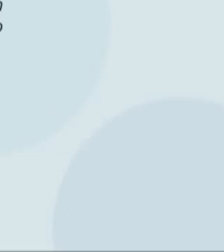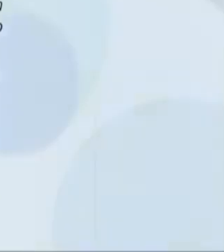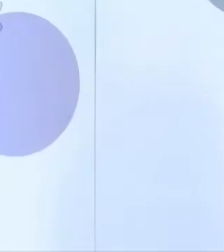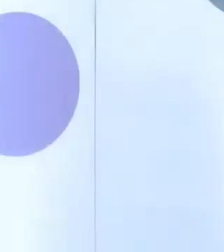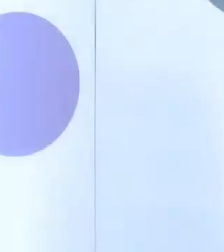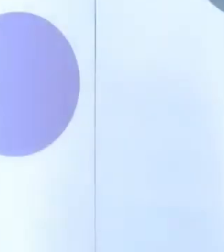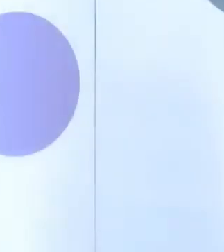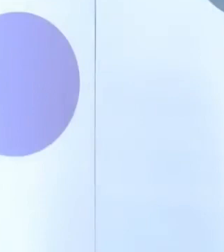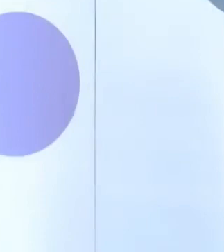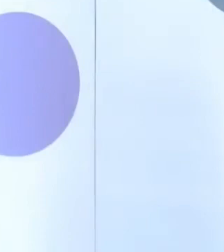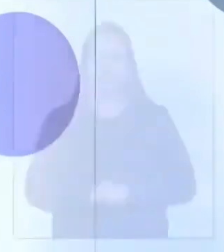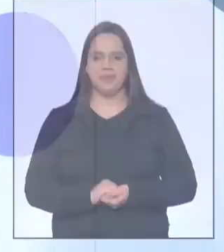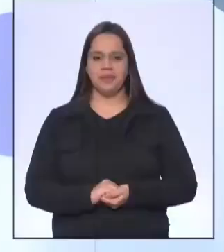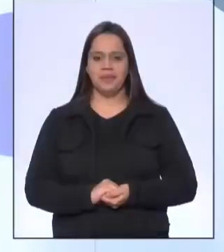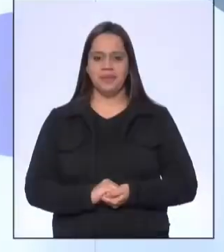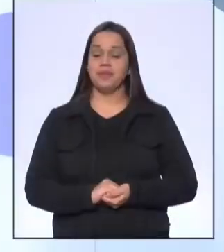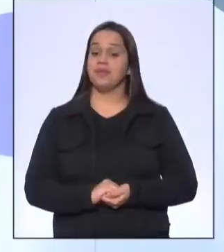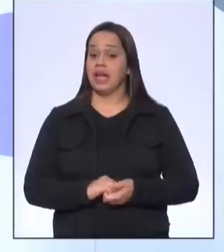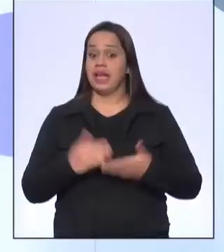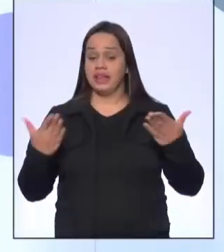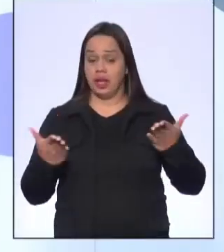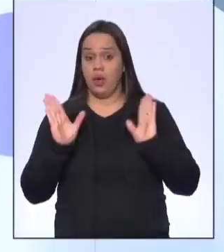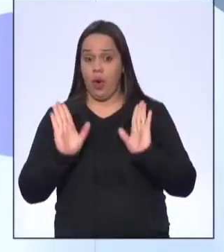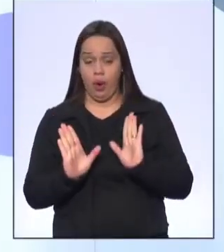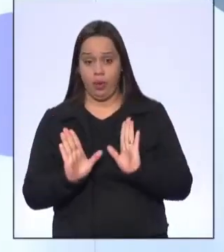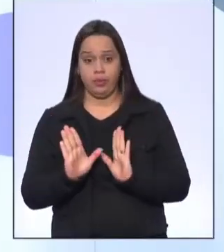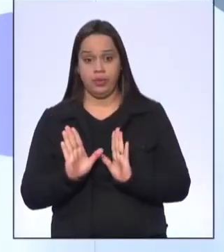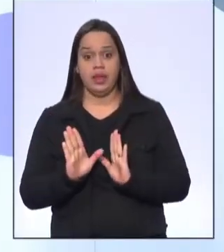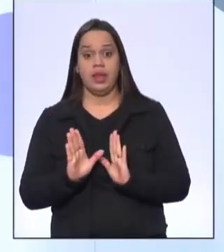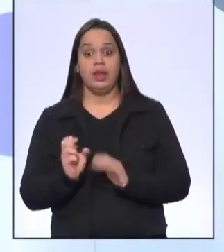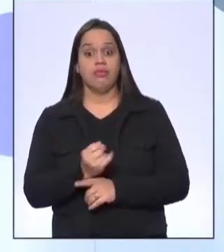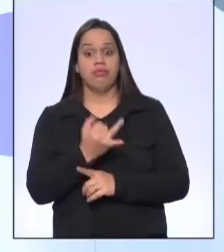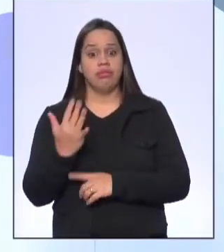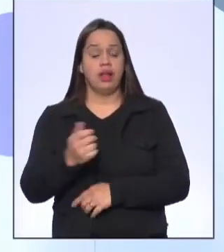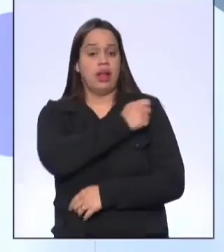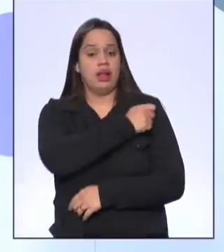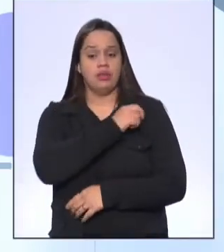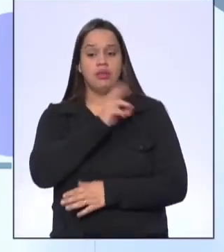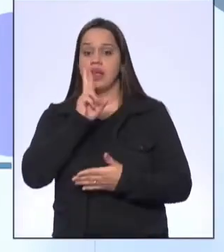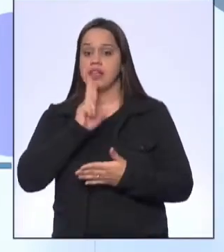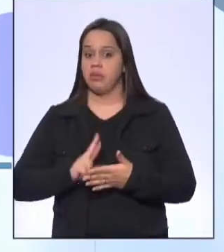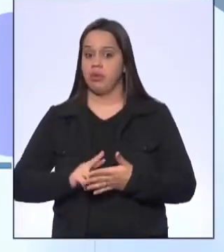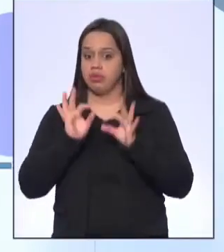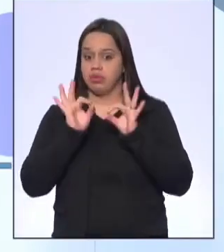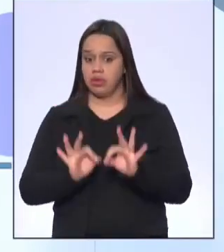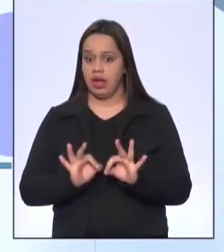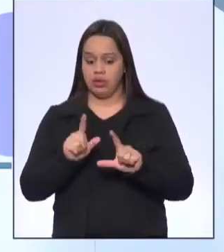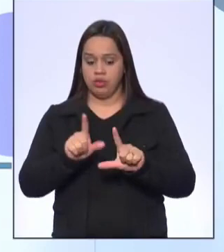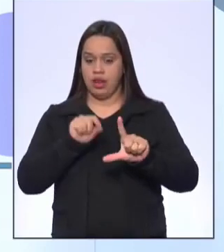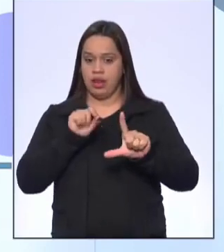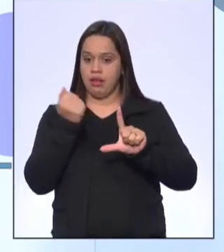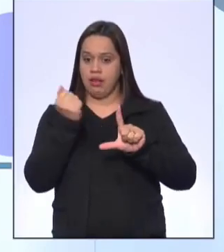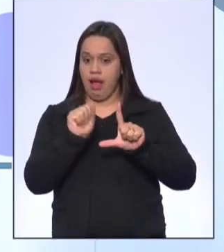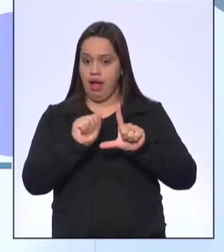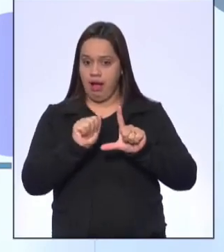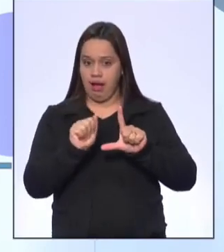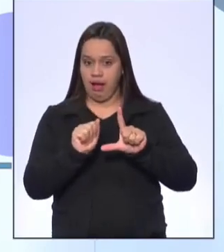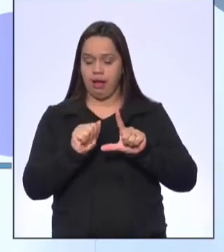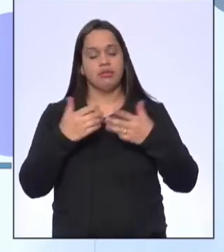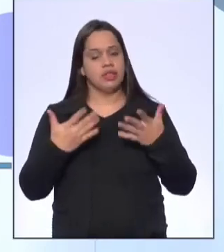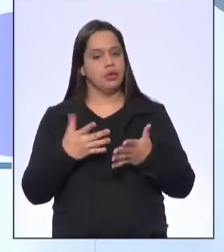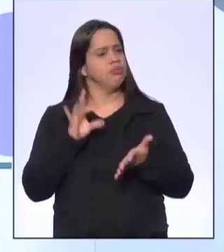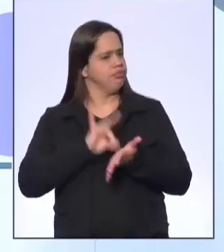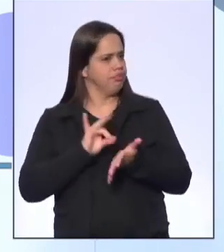vai não, esquece. Pessoal, então é o seguinte, muita gente respondendo a alternativa certa A, tá, né? É isso